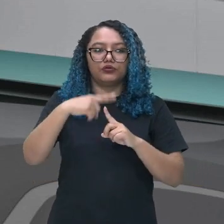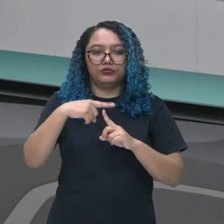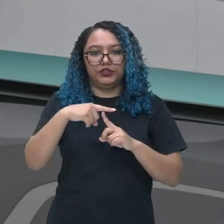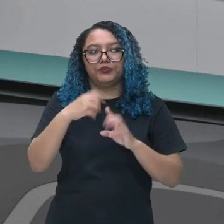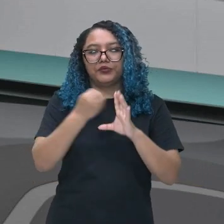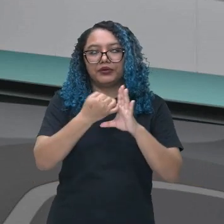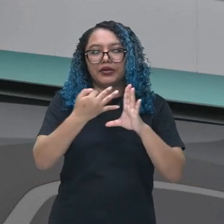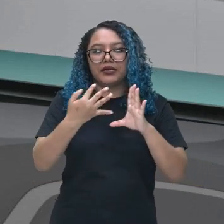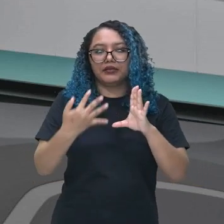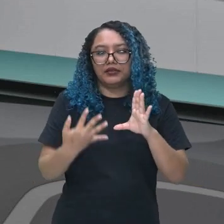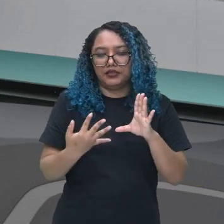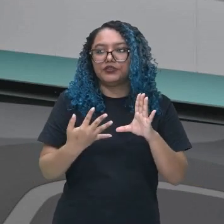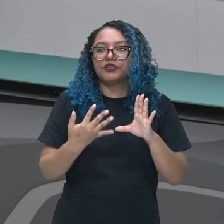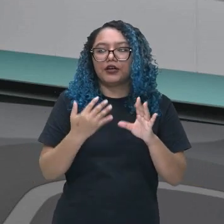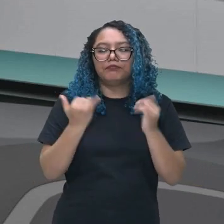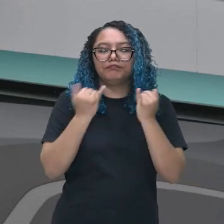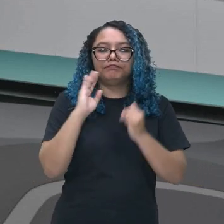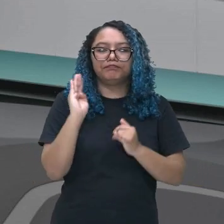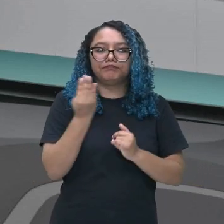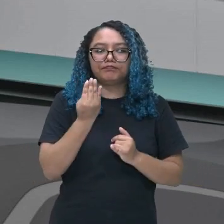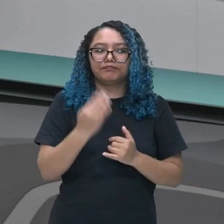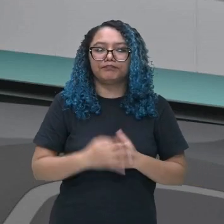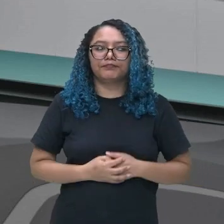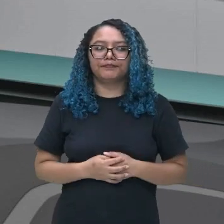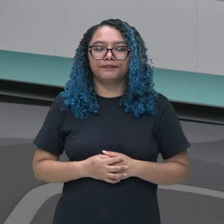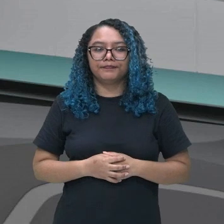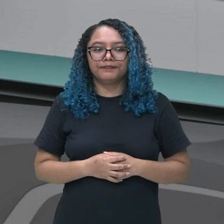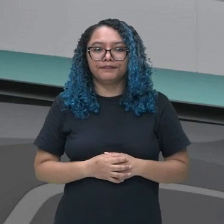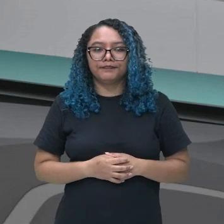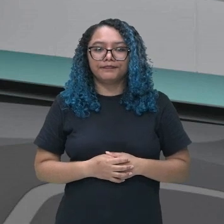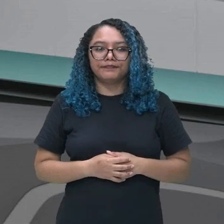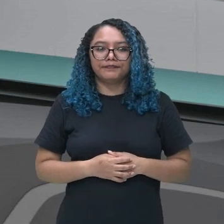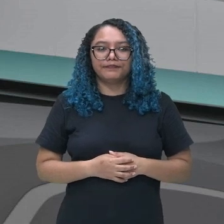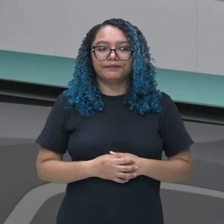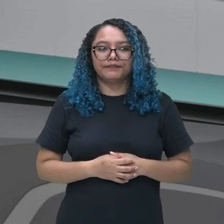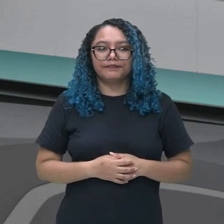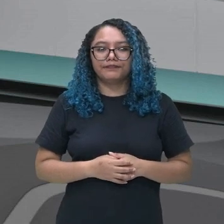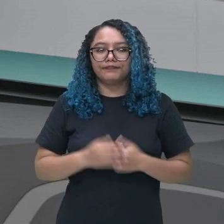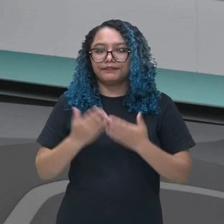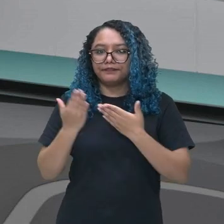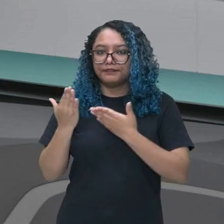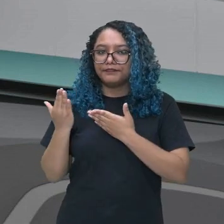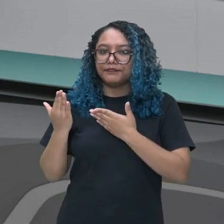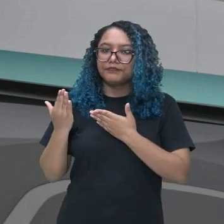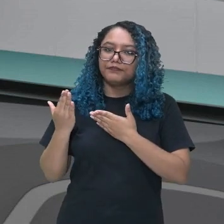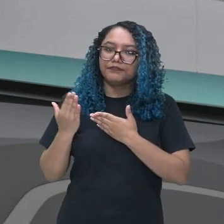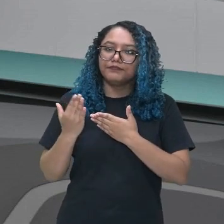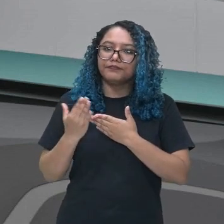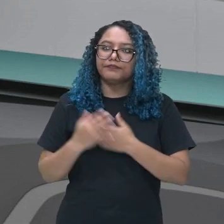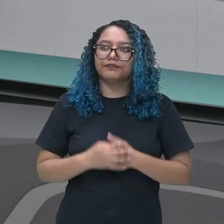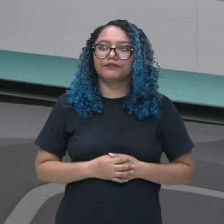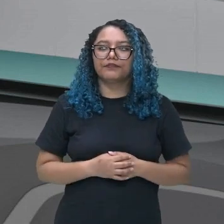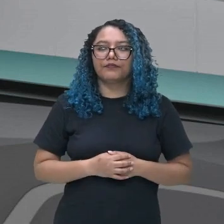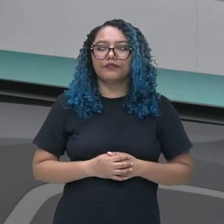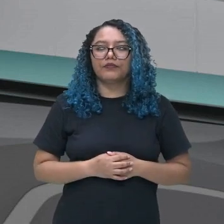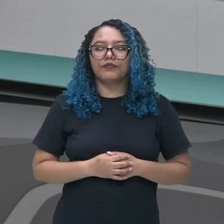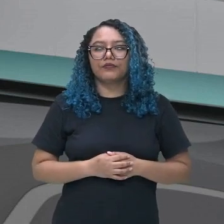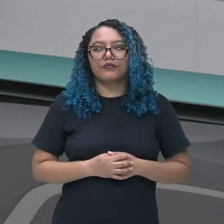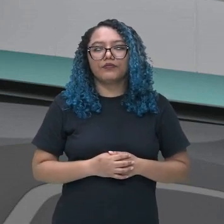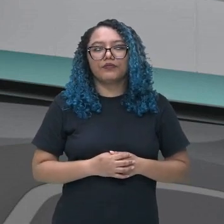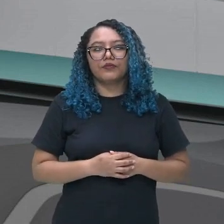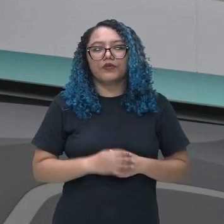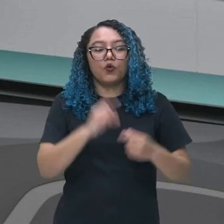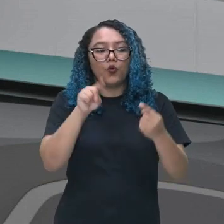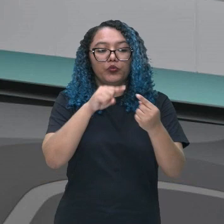característica das fake news, o gênero de fake news. Intention to deceive, intenção de